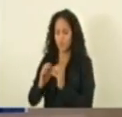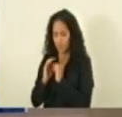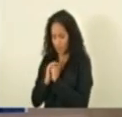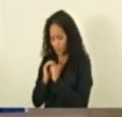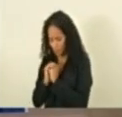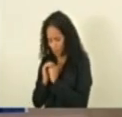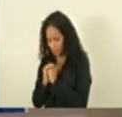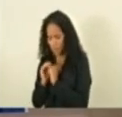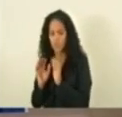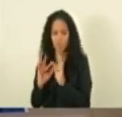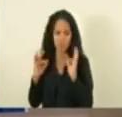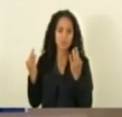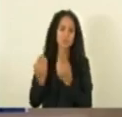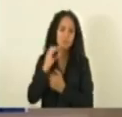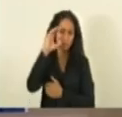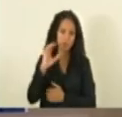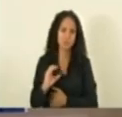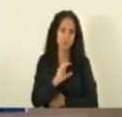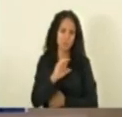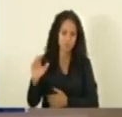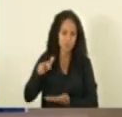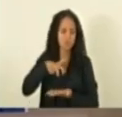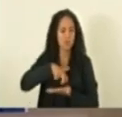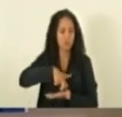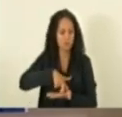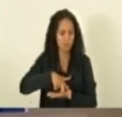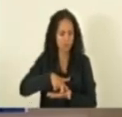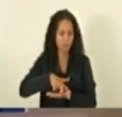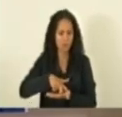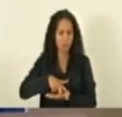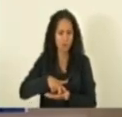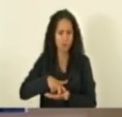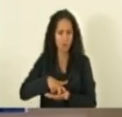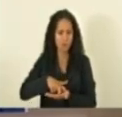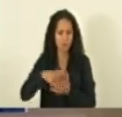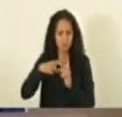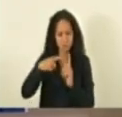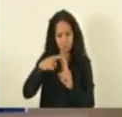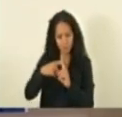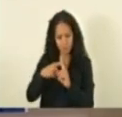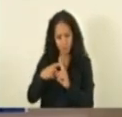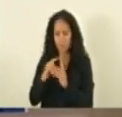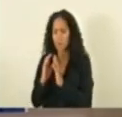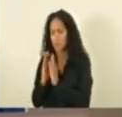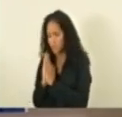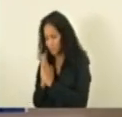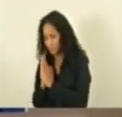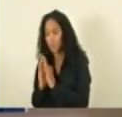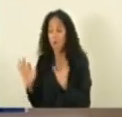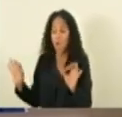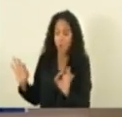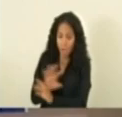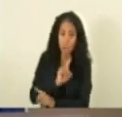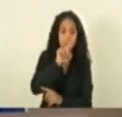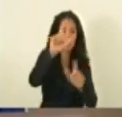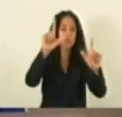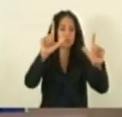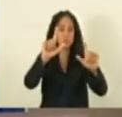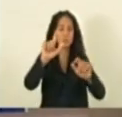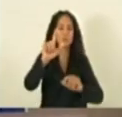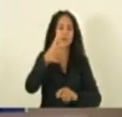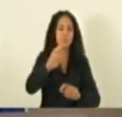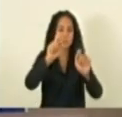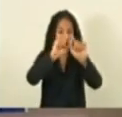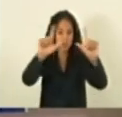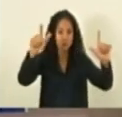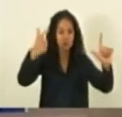E nós somos de uma família católica, e a gente ajoelhava e rezava o texto todo mundo junto, terminou, ligava a televisão, continuávamos assistindo e tal. Eu